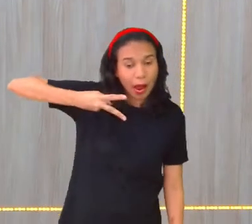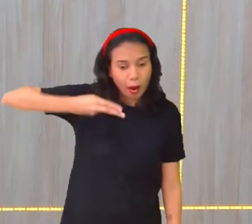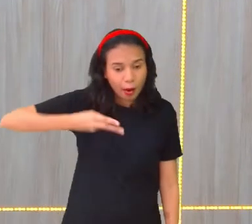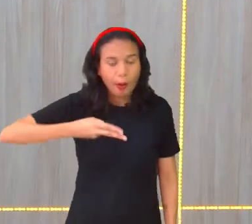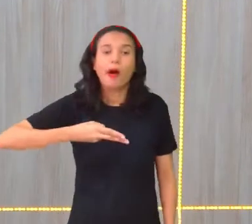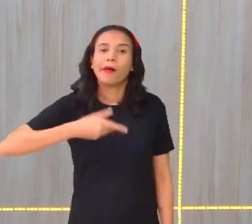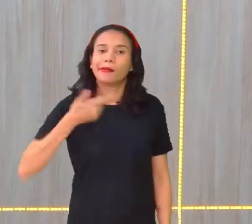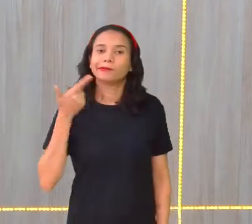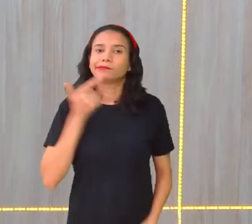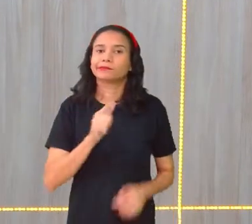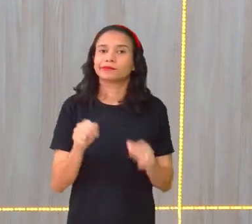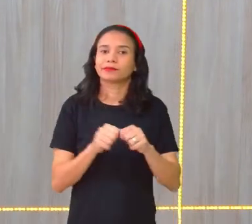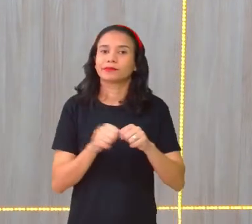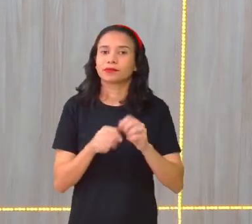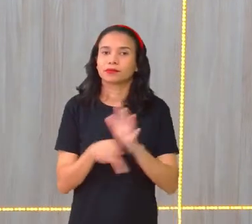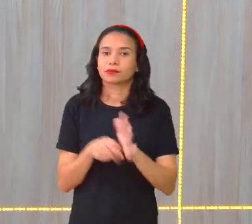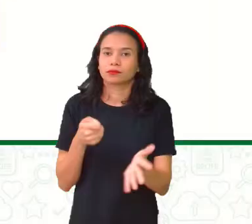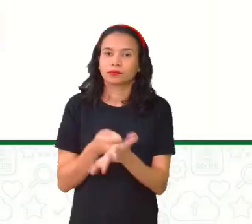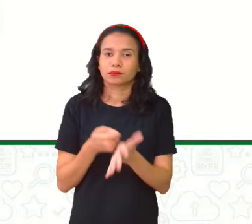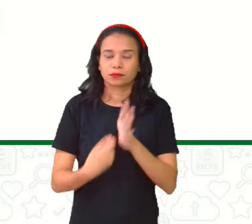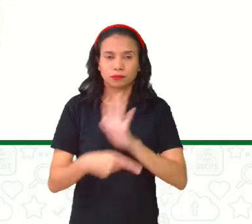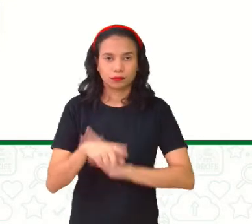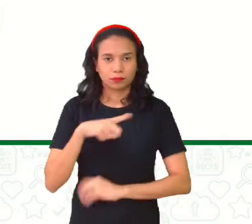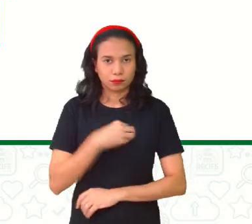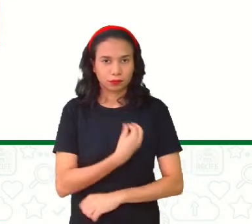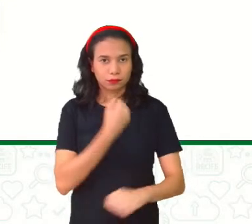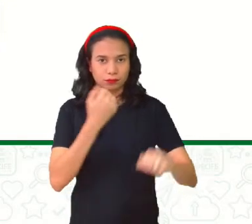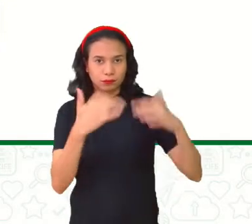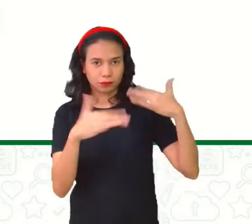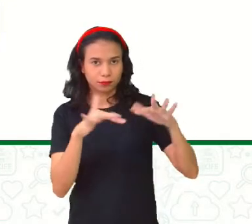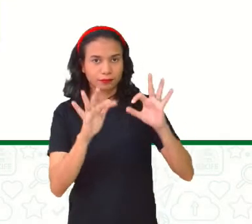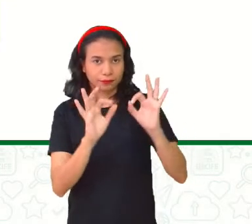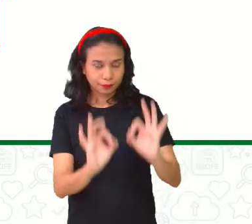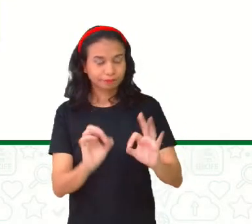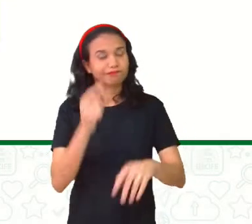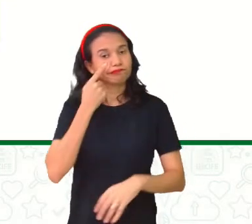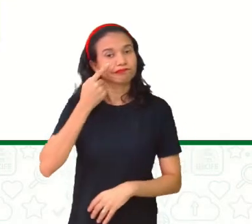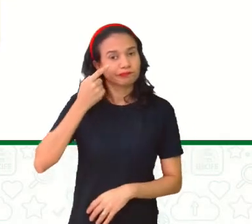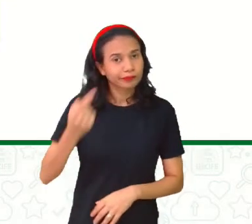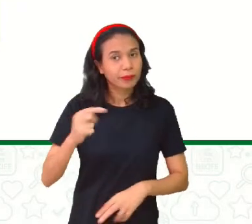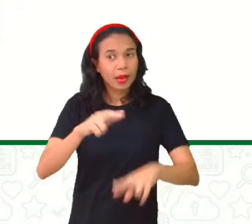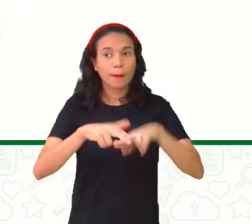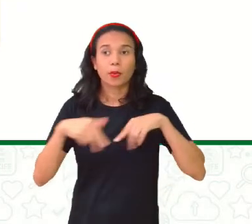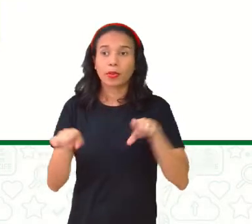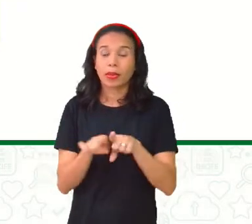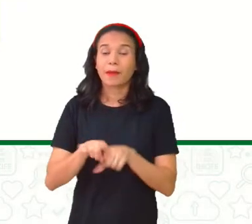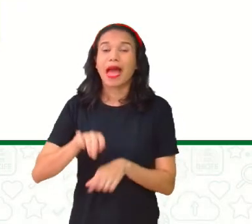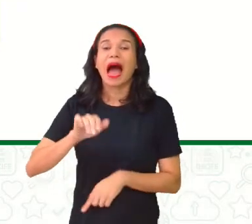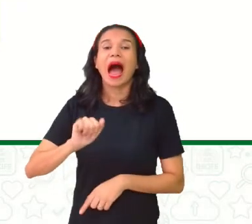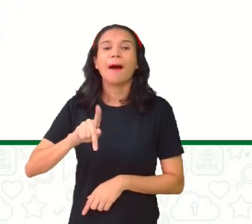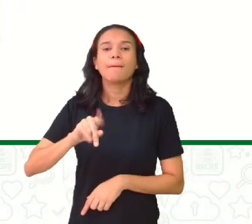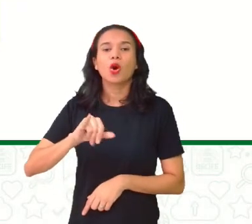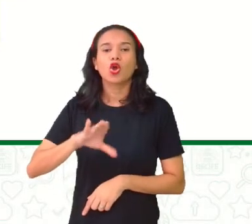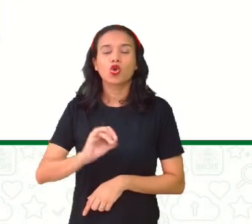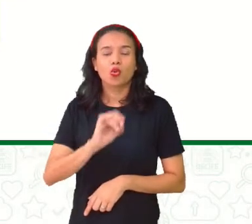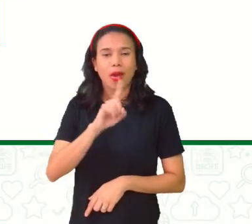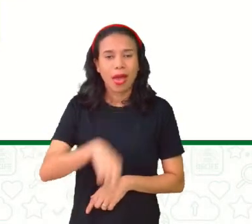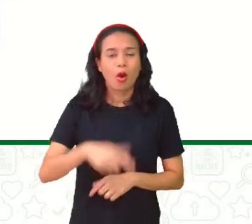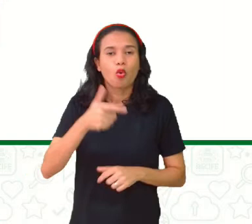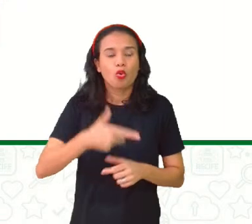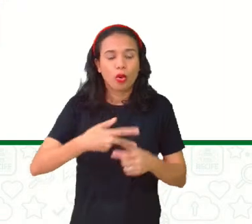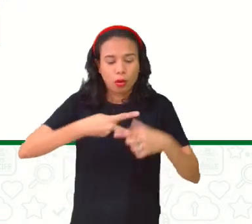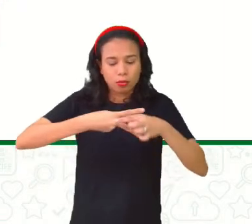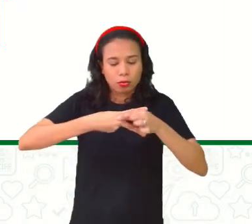alguma coisa ali fazendo resistência àquele movimento, não é verdade? Pois é. E o ponto de apoio, qual é? É lá onde